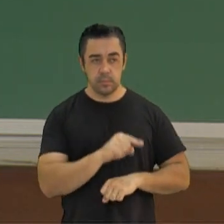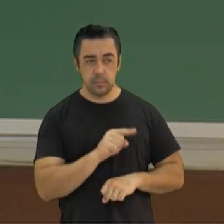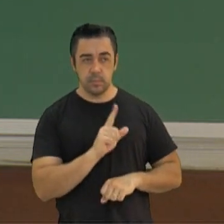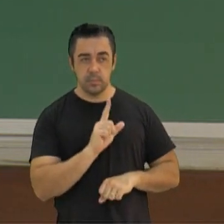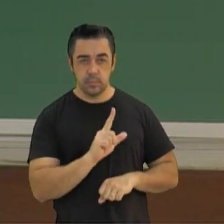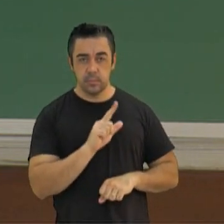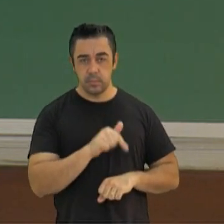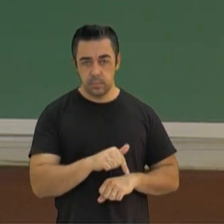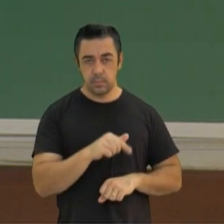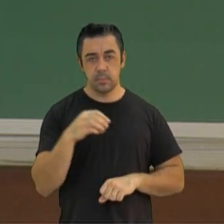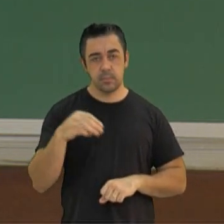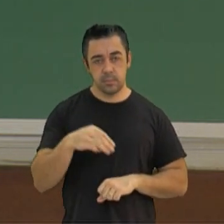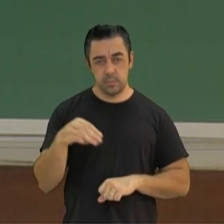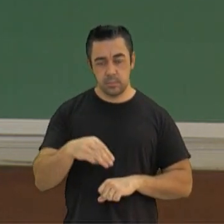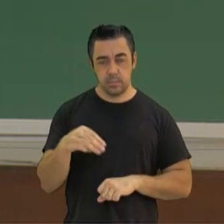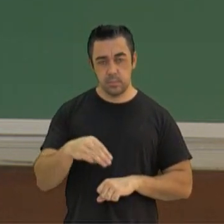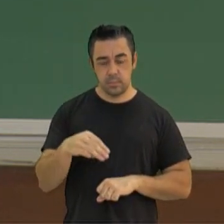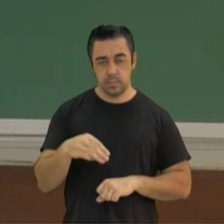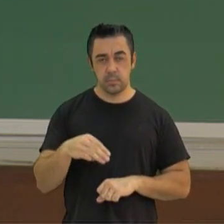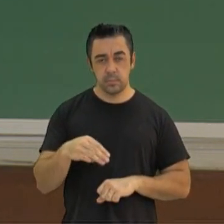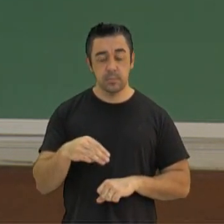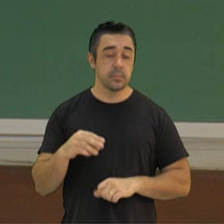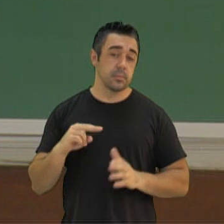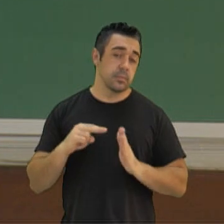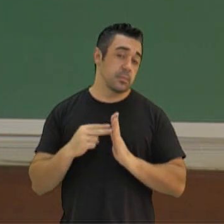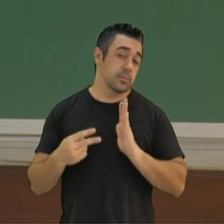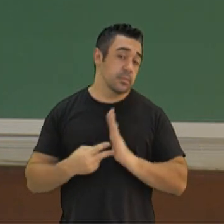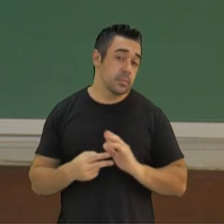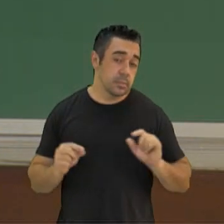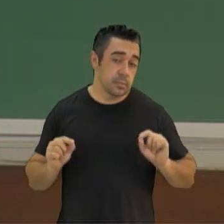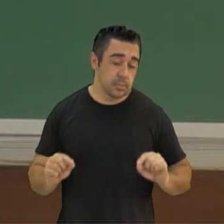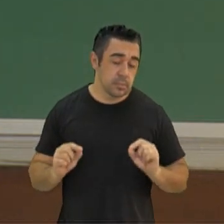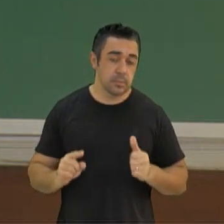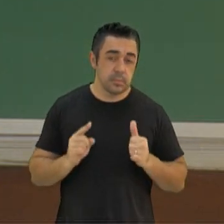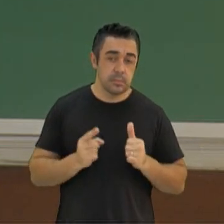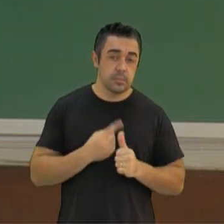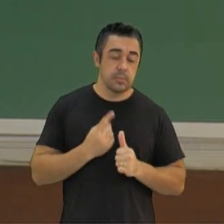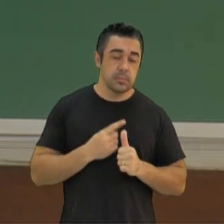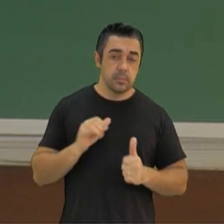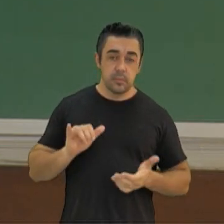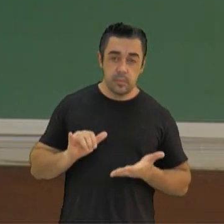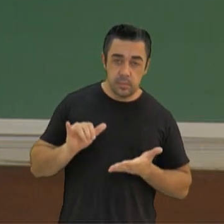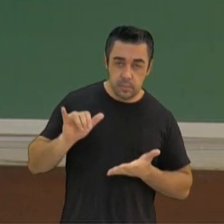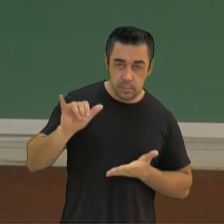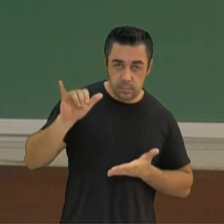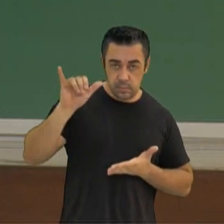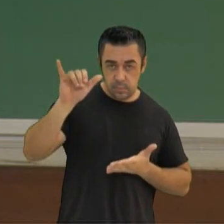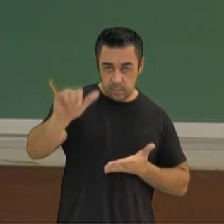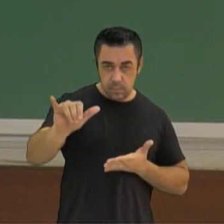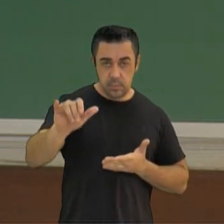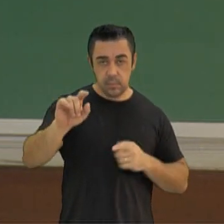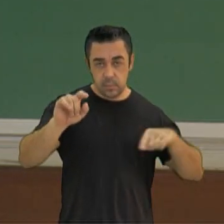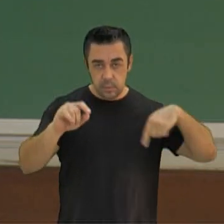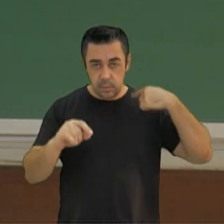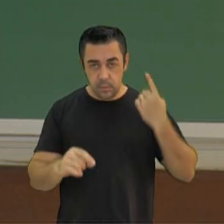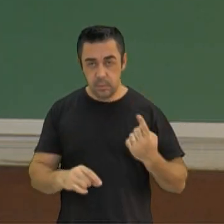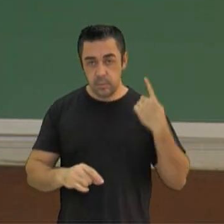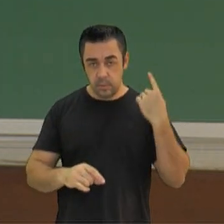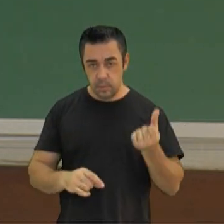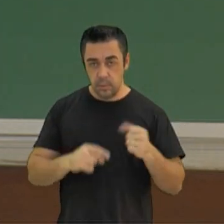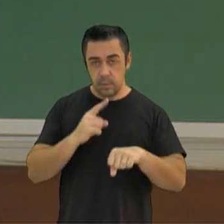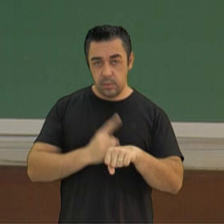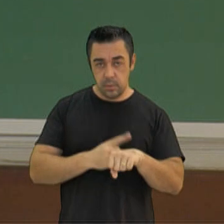sobram 27 minutos. O que significa que o primeiro voo que sai após as 16